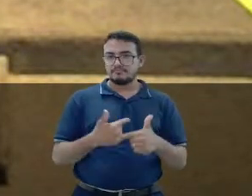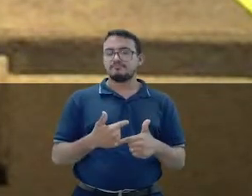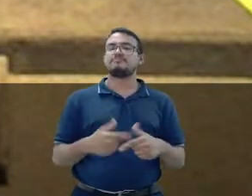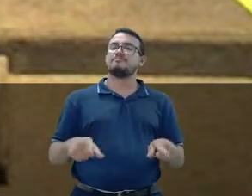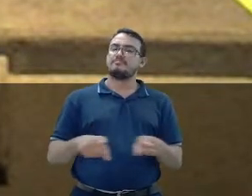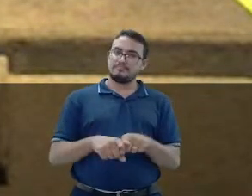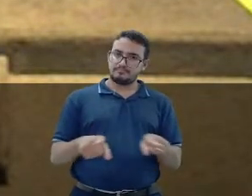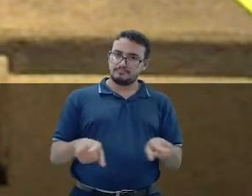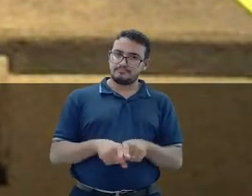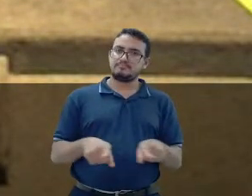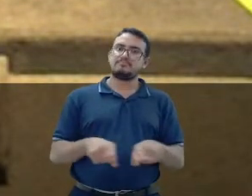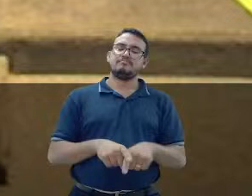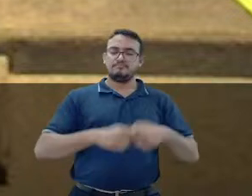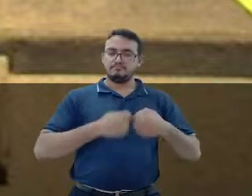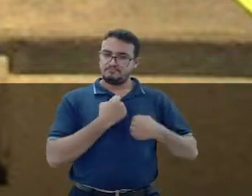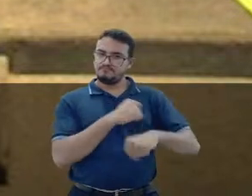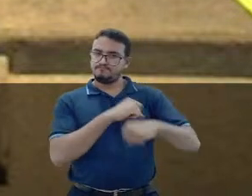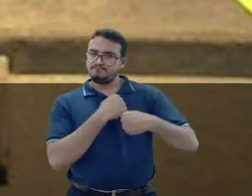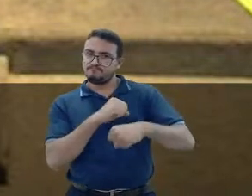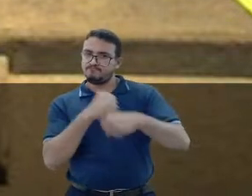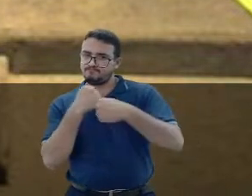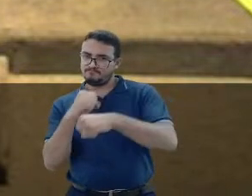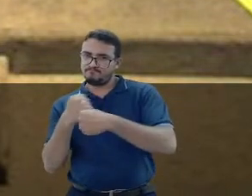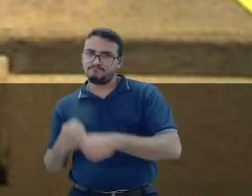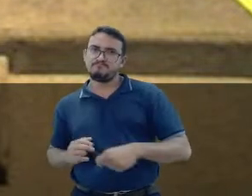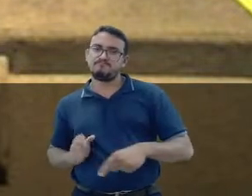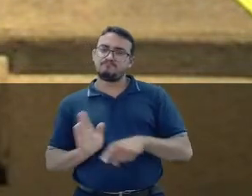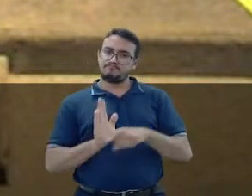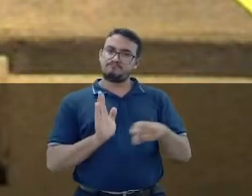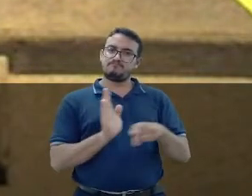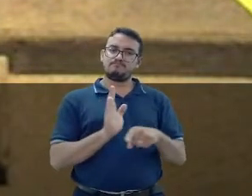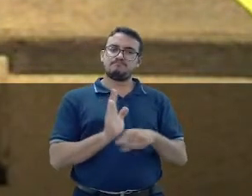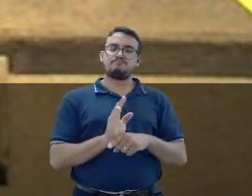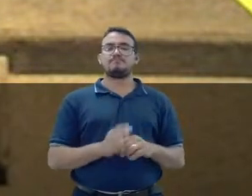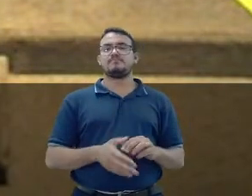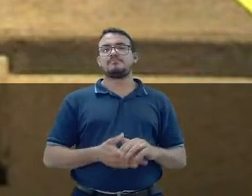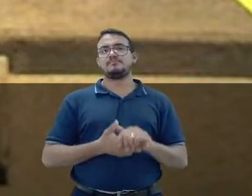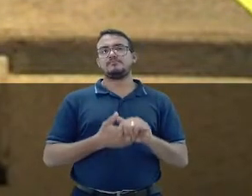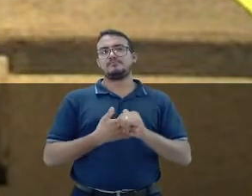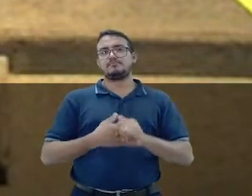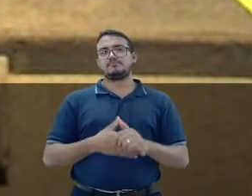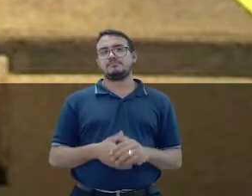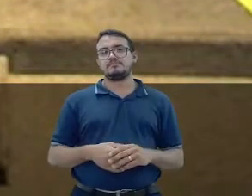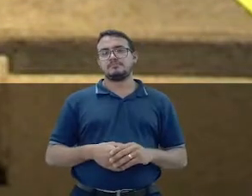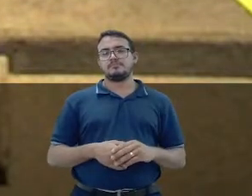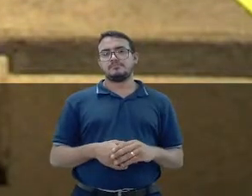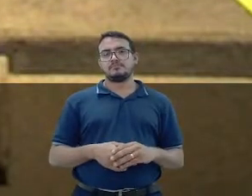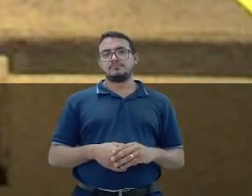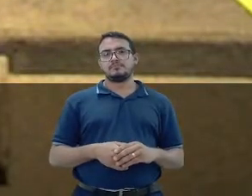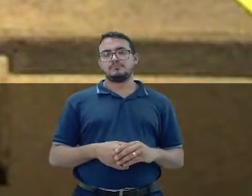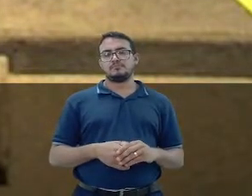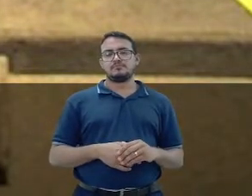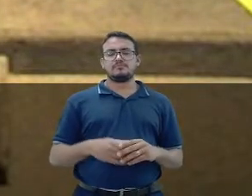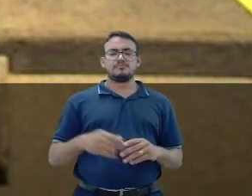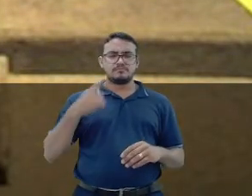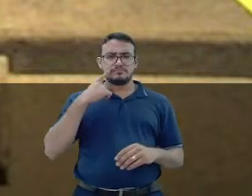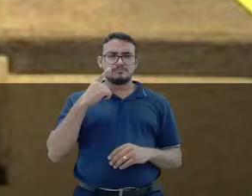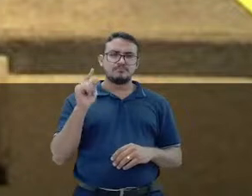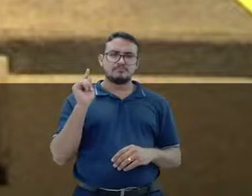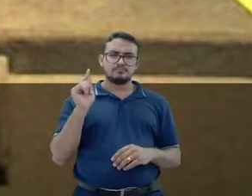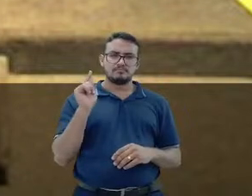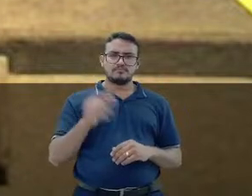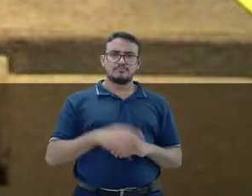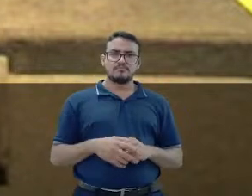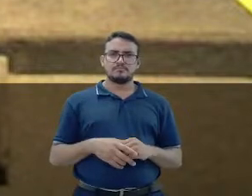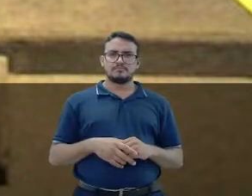higienização. E ainda que se alegue a condição pessoal do reclamante, observa-se que o desequilíbrio